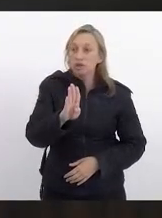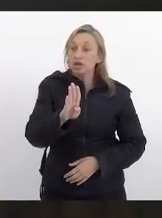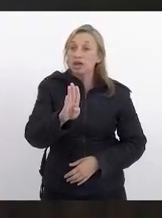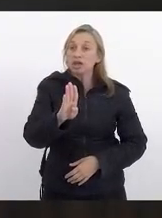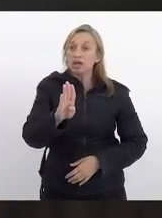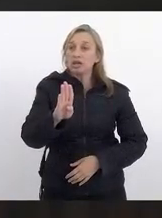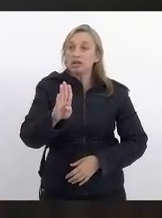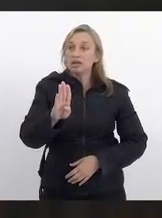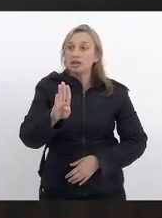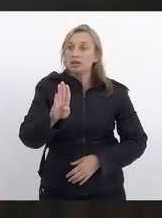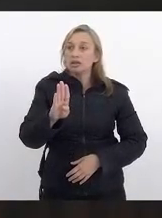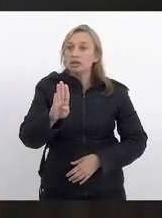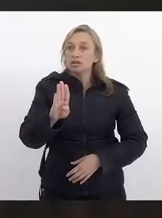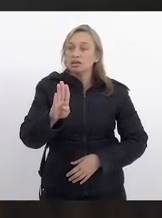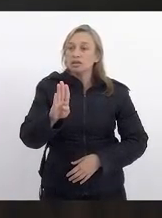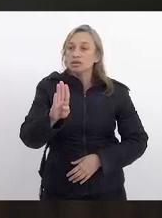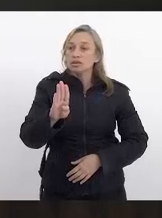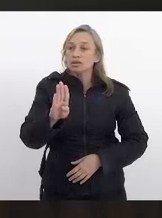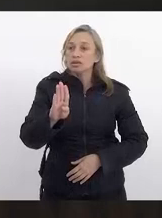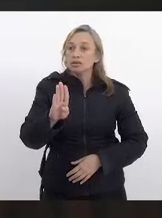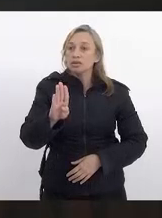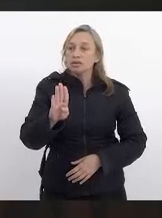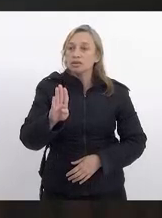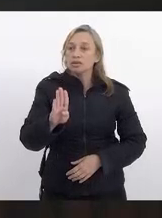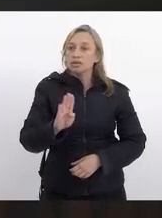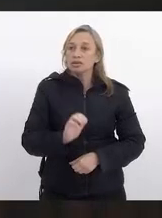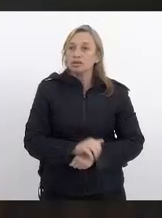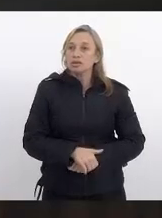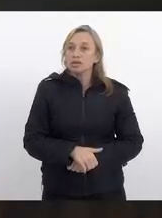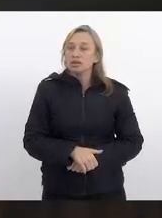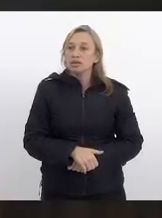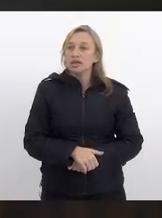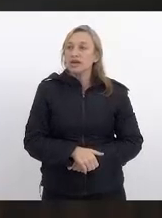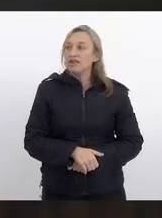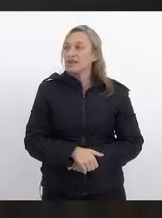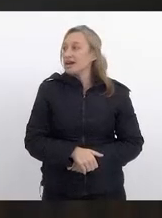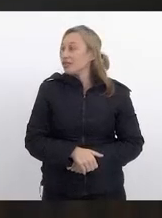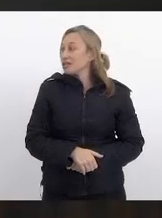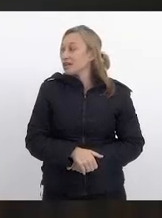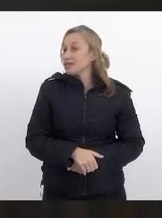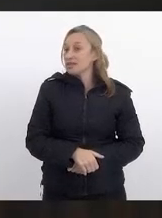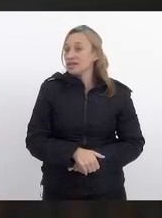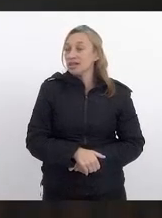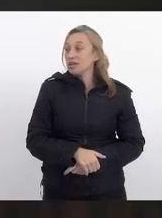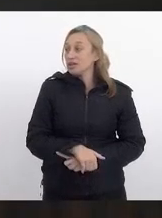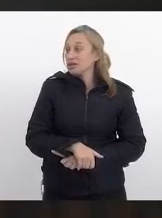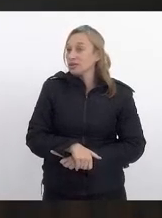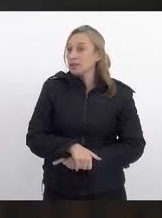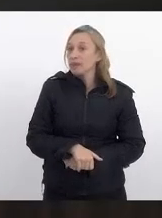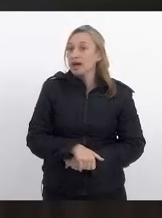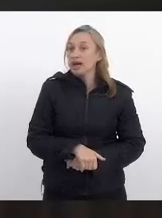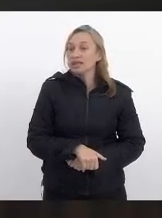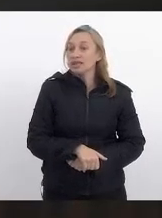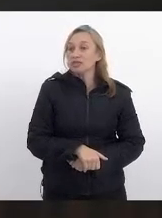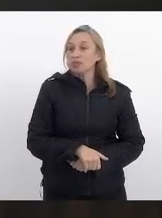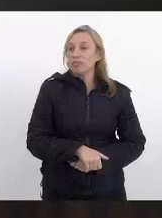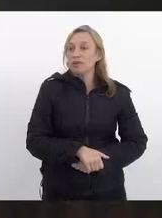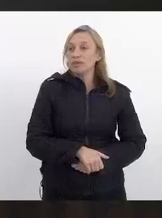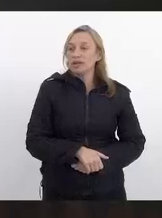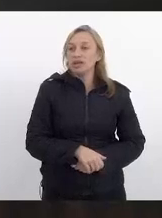alteram eu tava da Lei 8080 e um 2018 que foi alterada pela lei 9179/2017